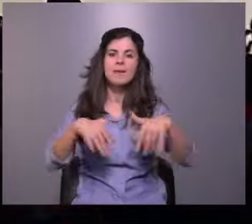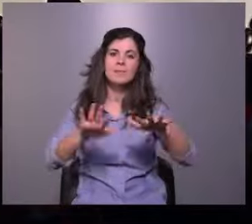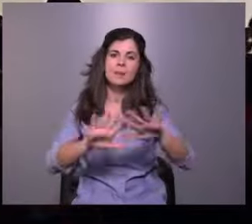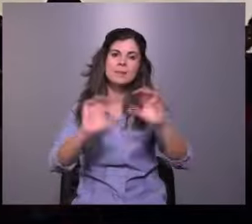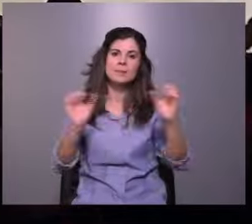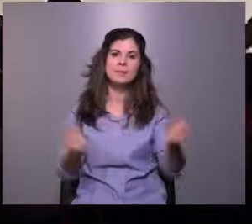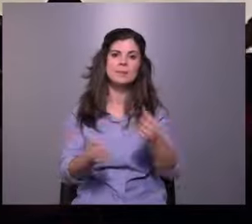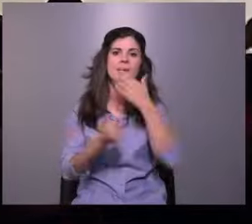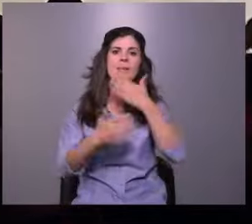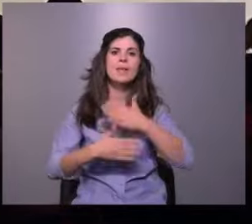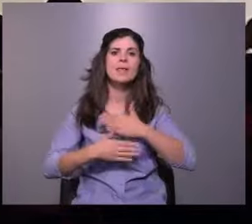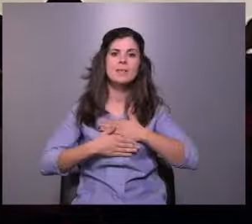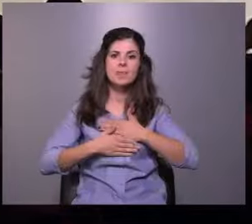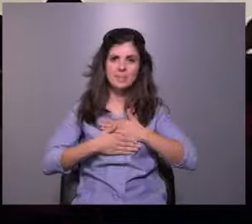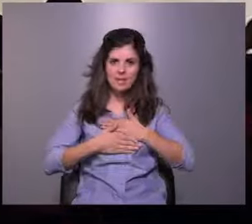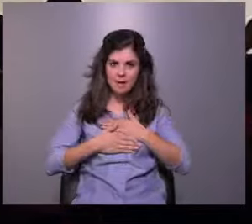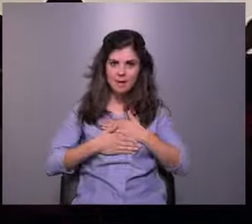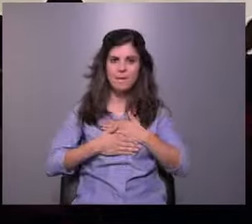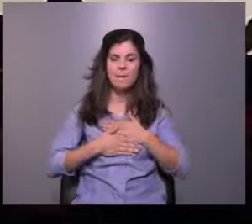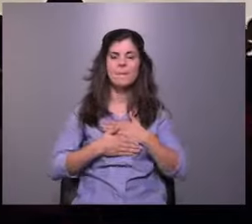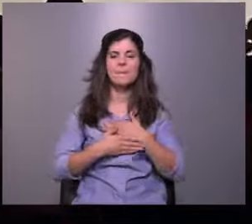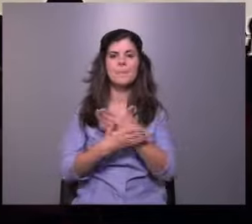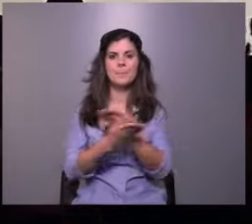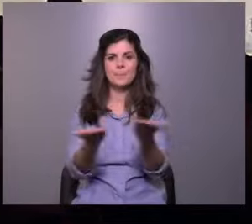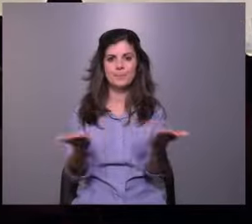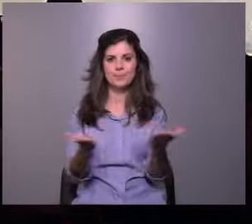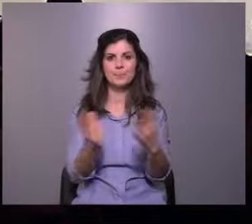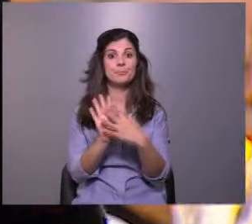heaven.